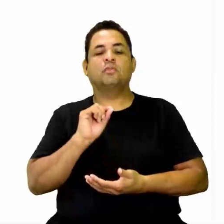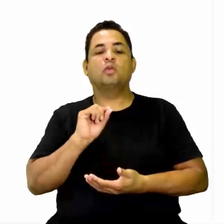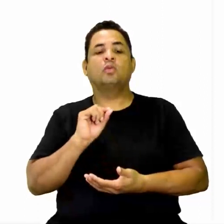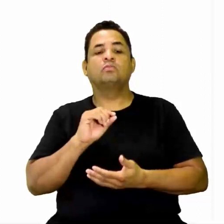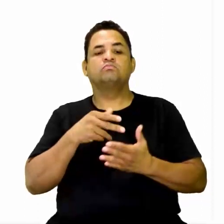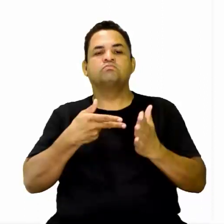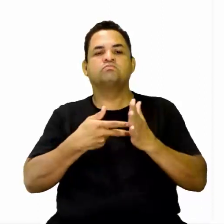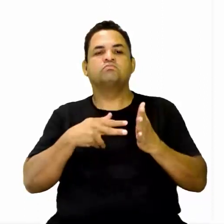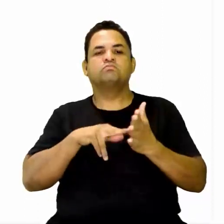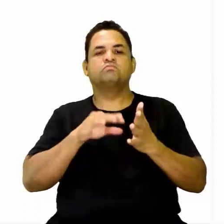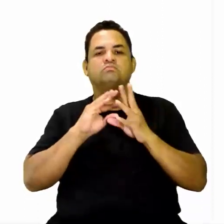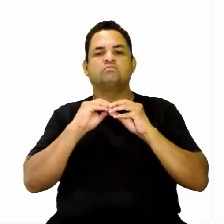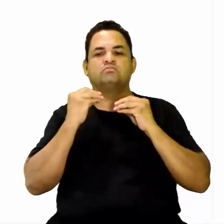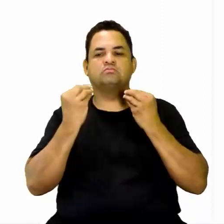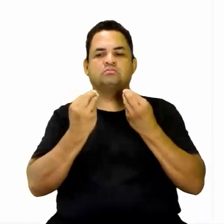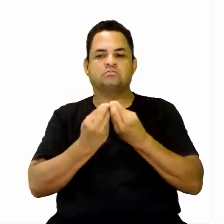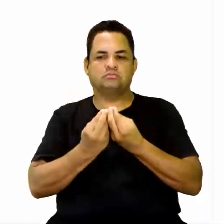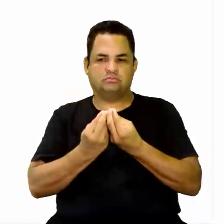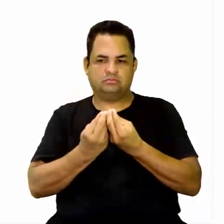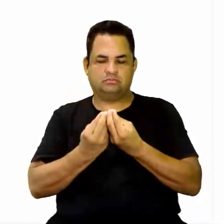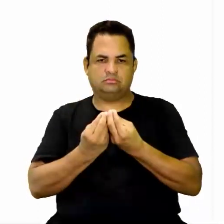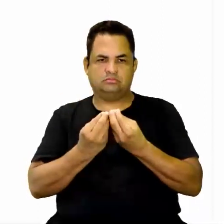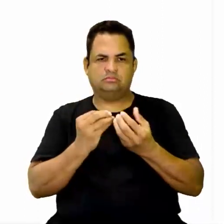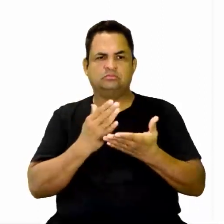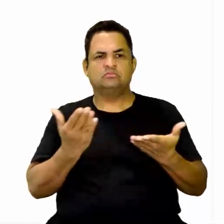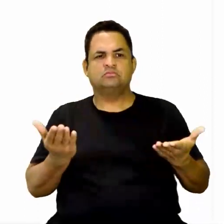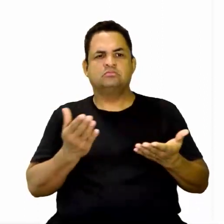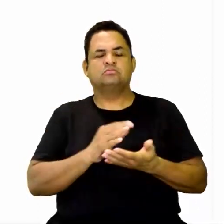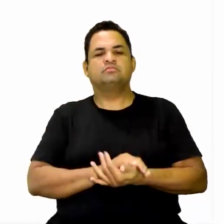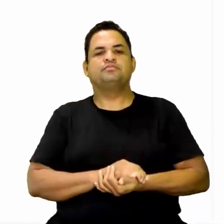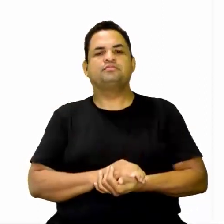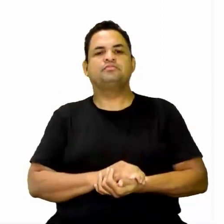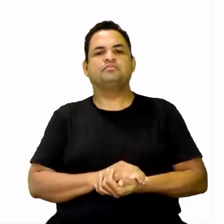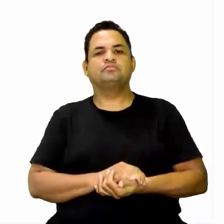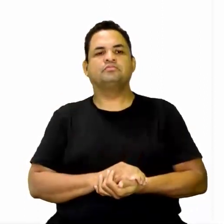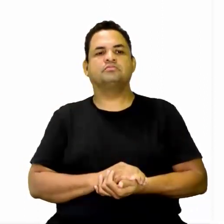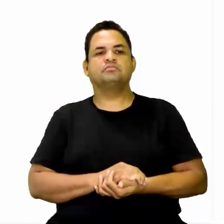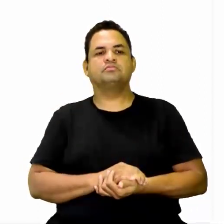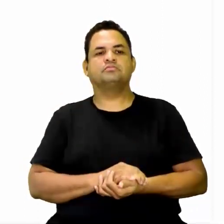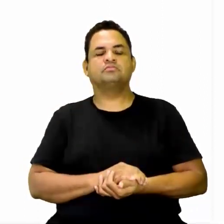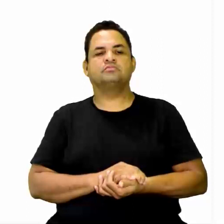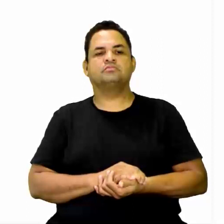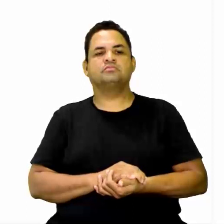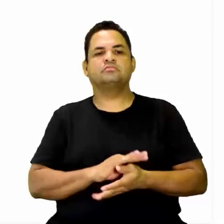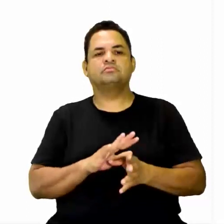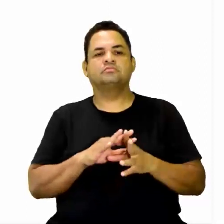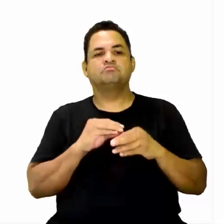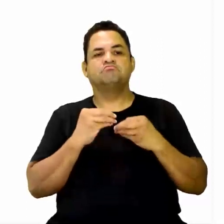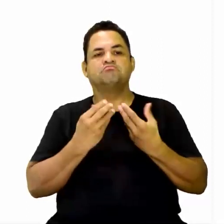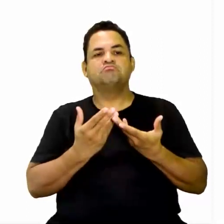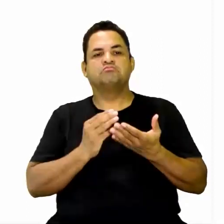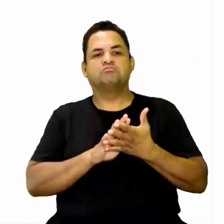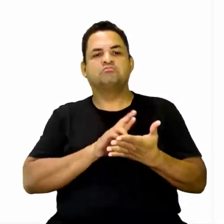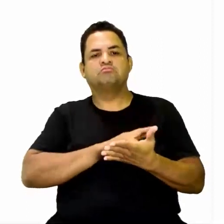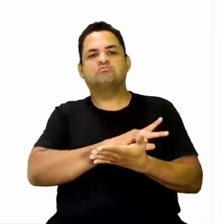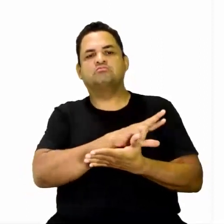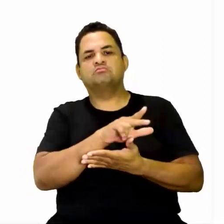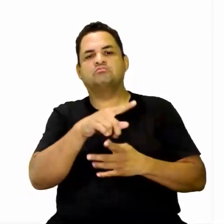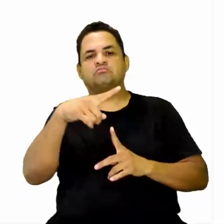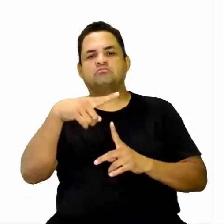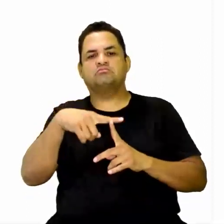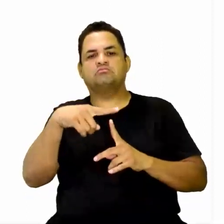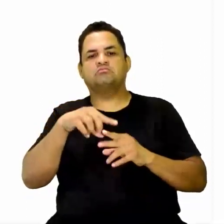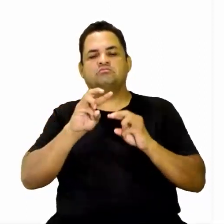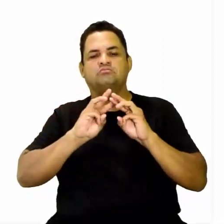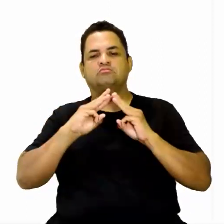significa substância, né? Substâncias são os diversos tipos